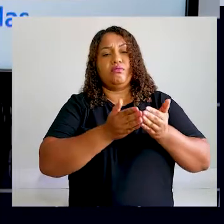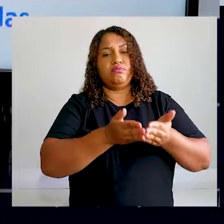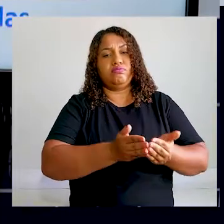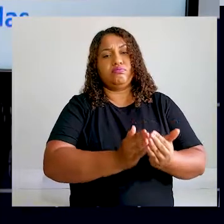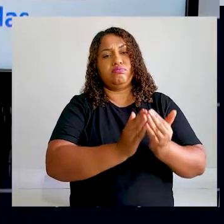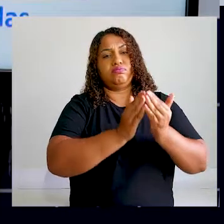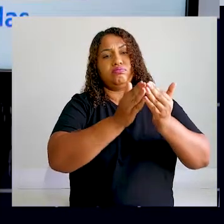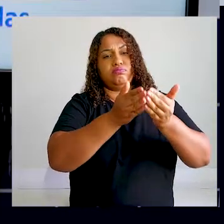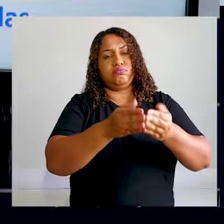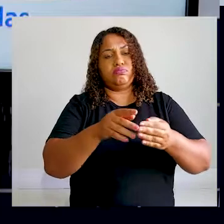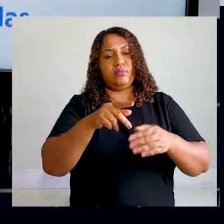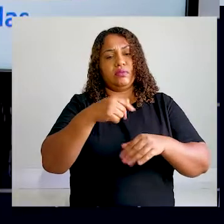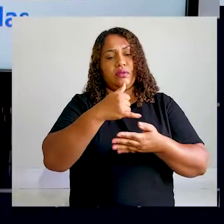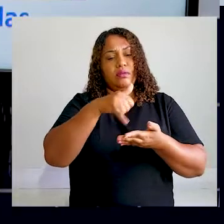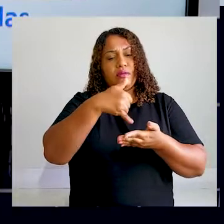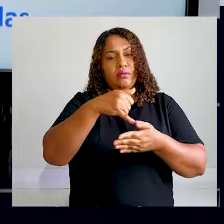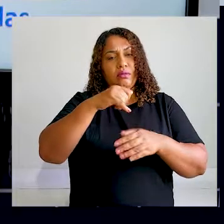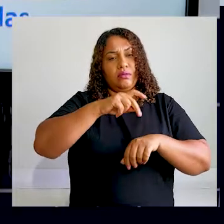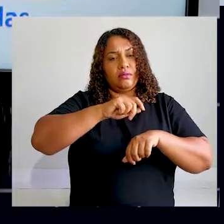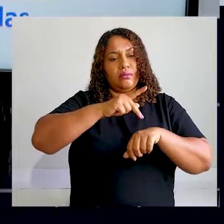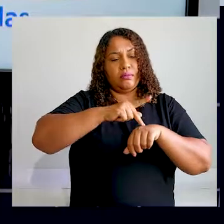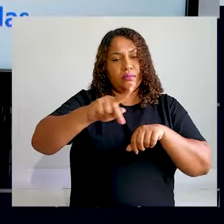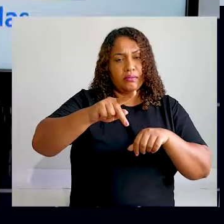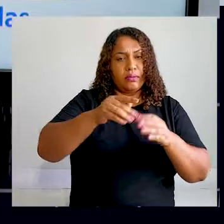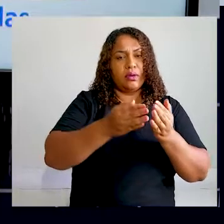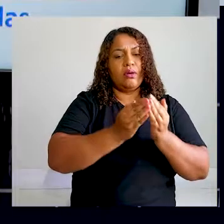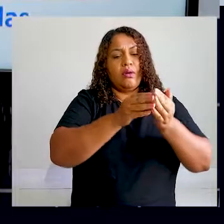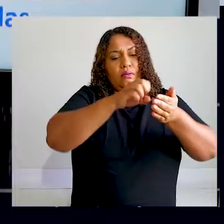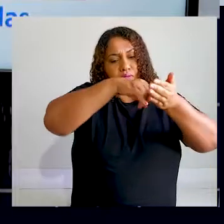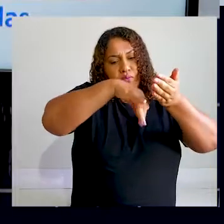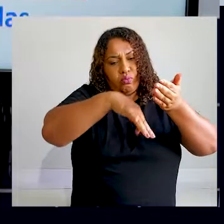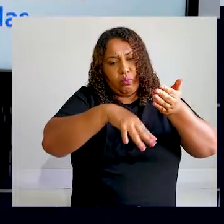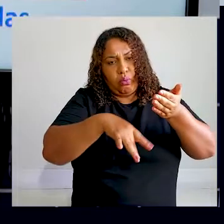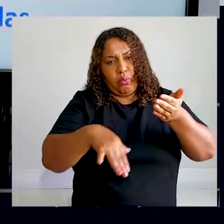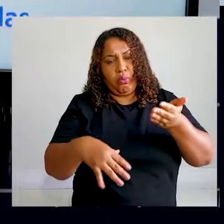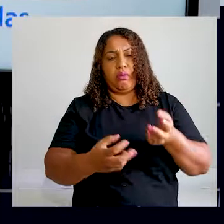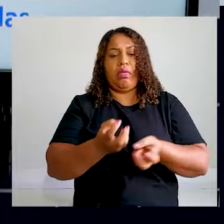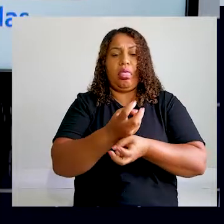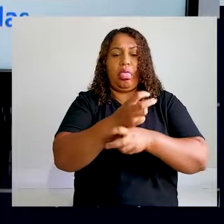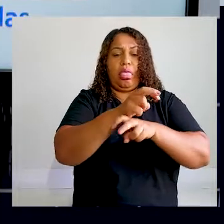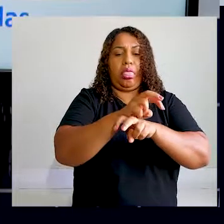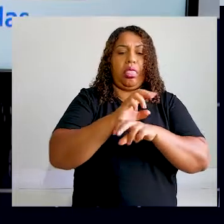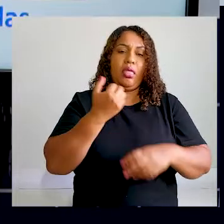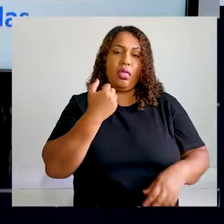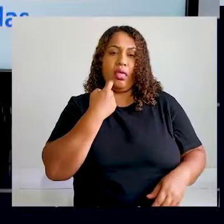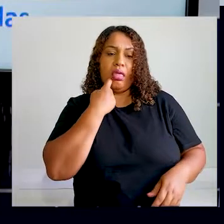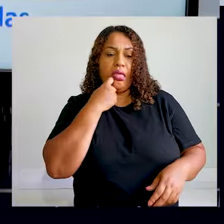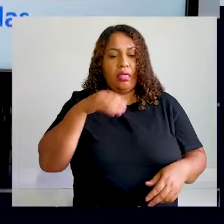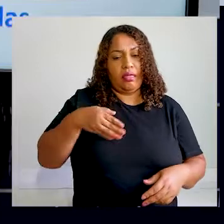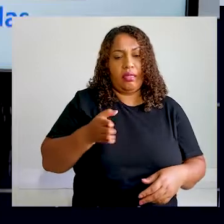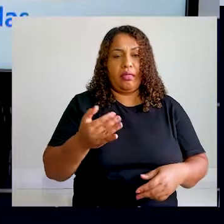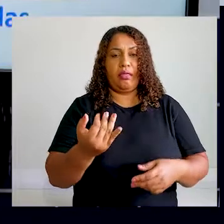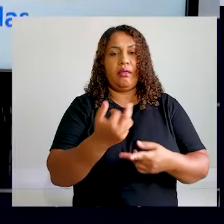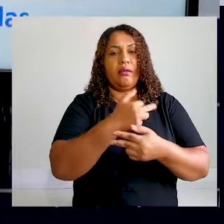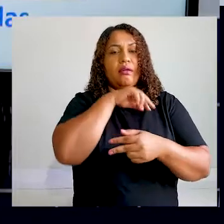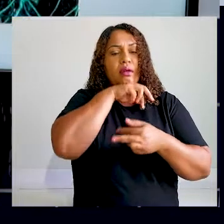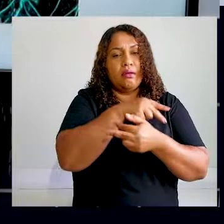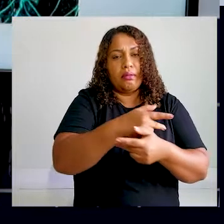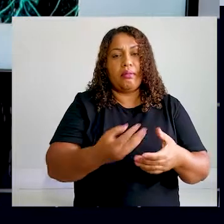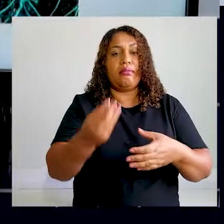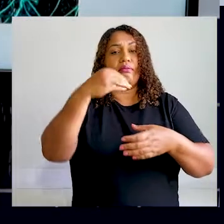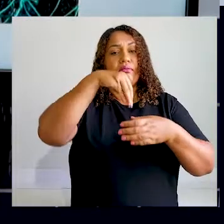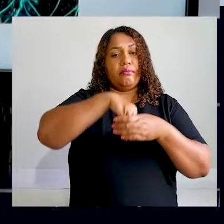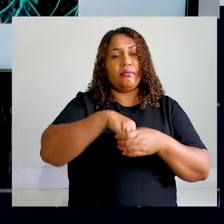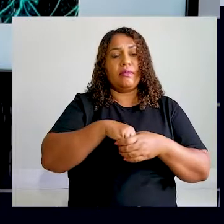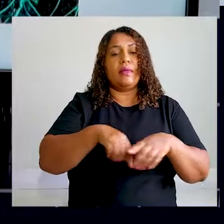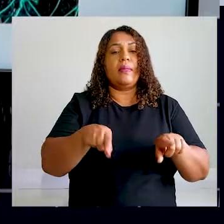Acidentes com navios petroleiros, causando vazamentos de petróleo e envenenamento dos animais aquáticos.